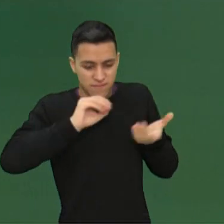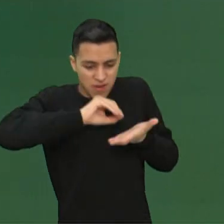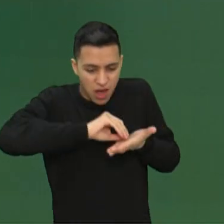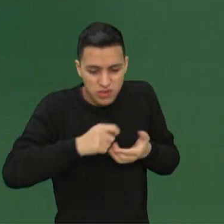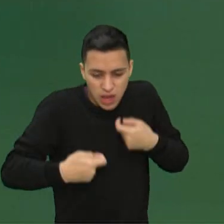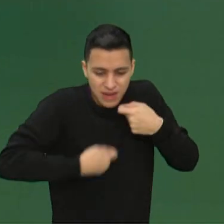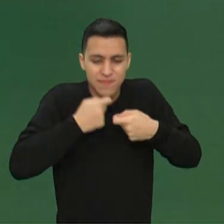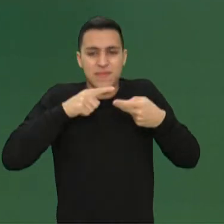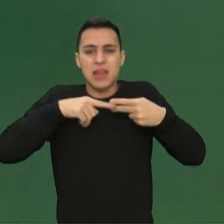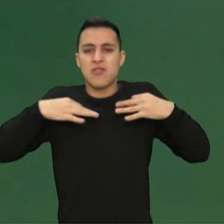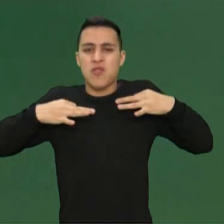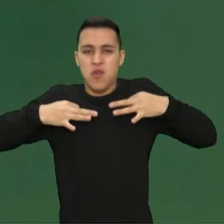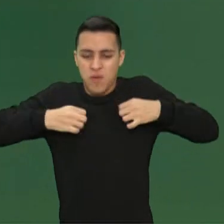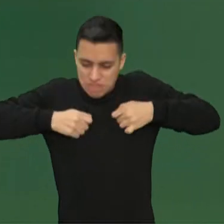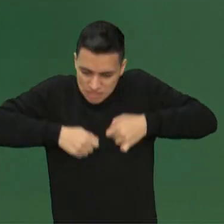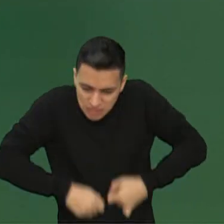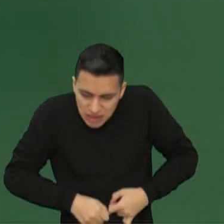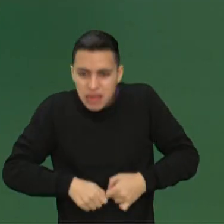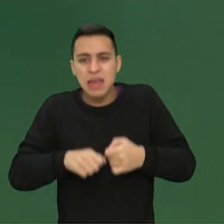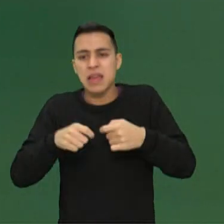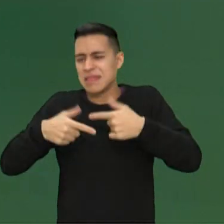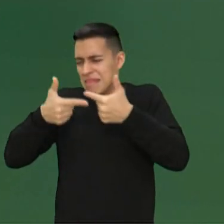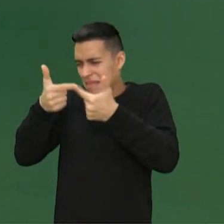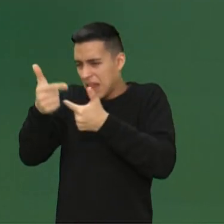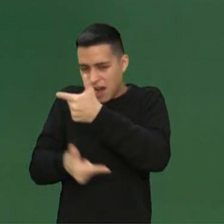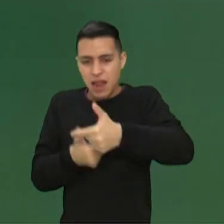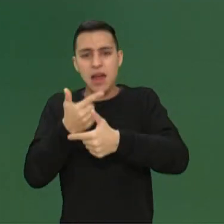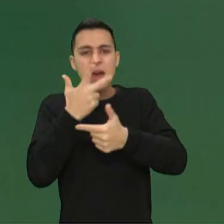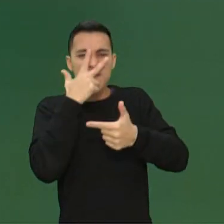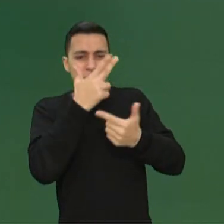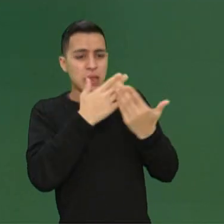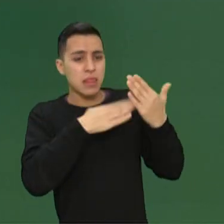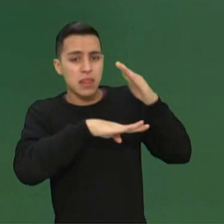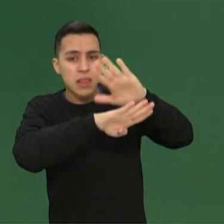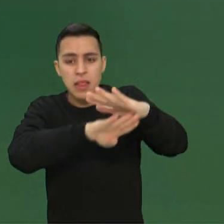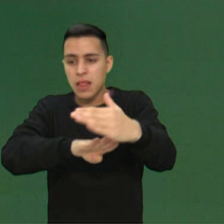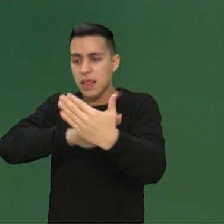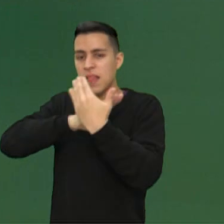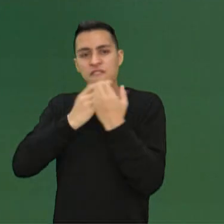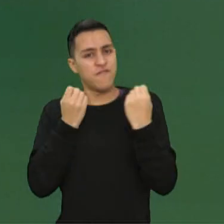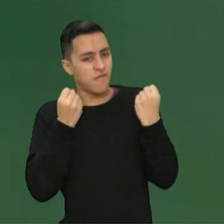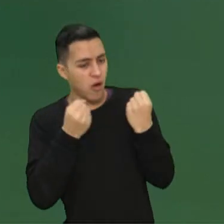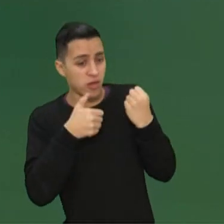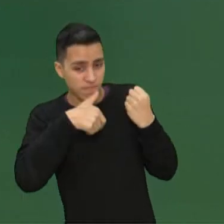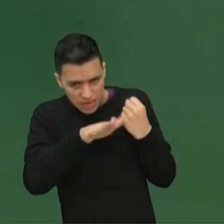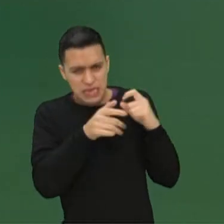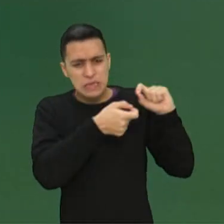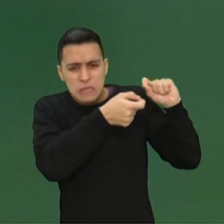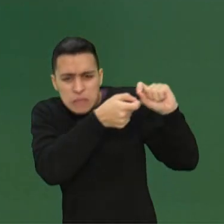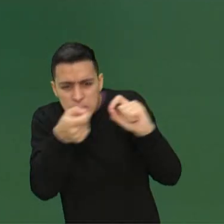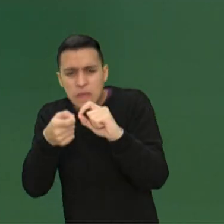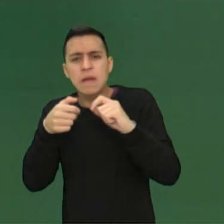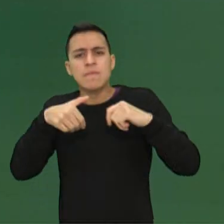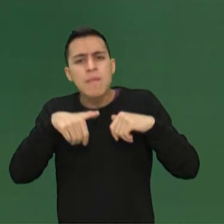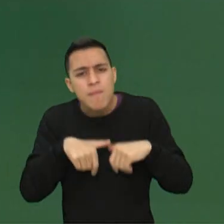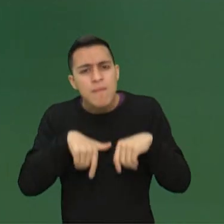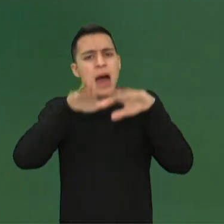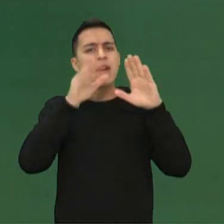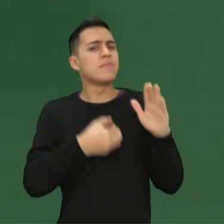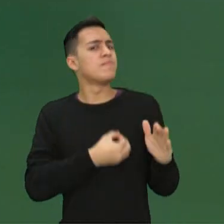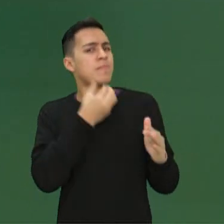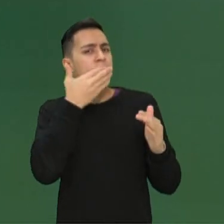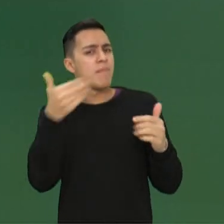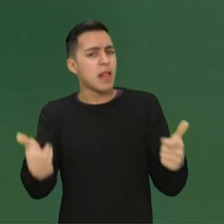de trabalho, né? De se ajudar para, né, juntos serem mais fortes ali, produzirem mais, né? Terem uma vida melhor, né?